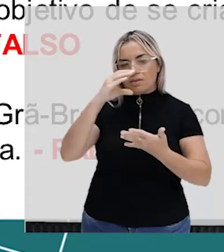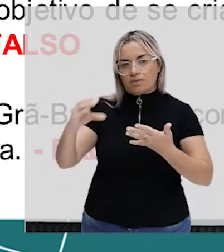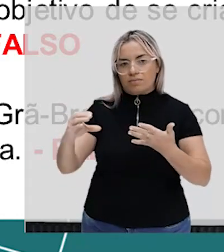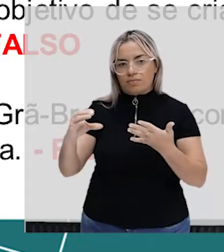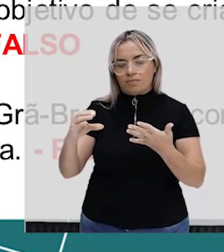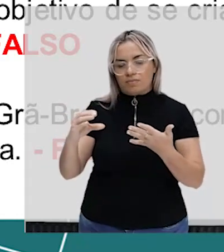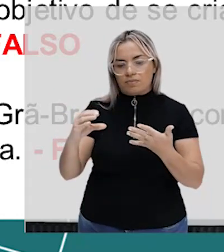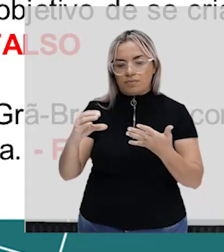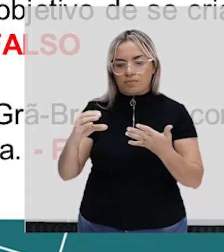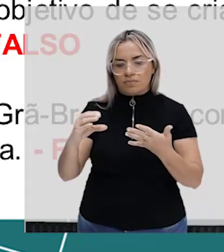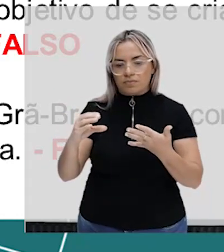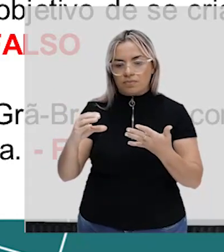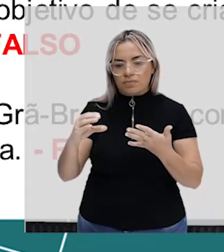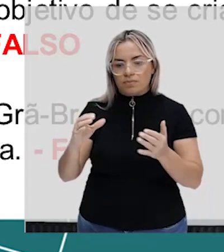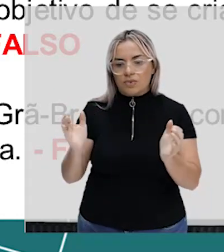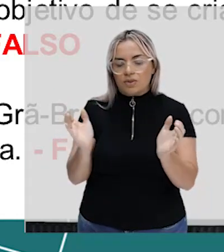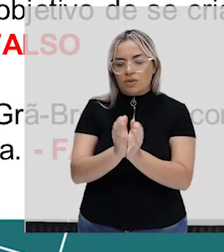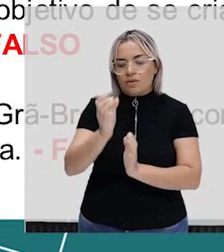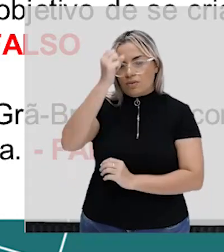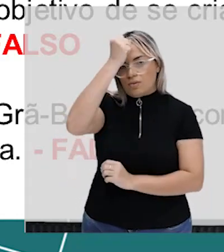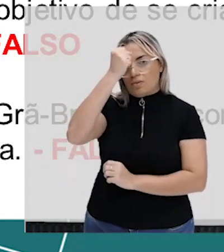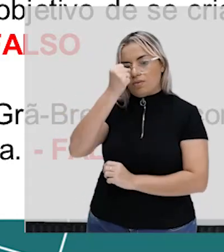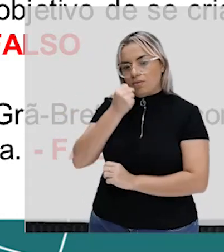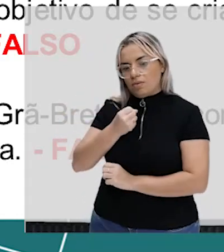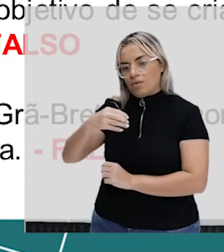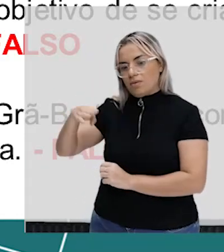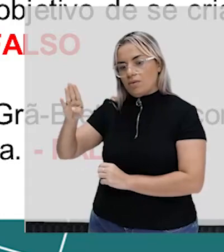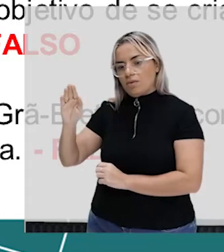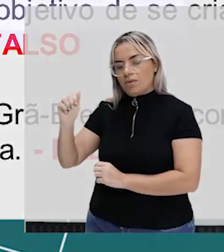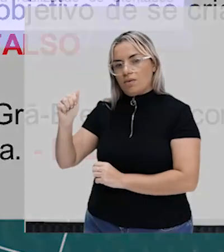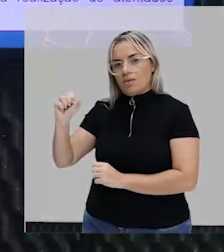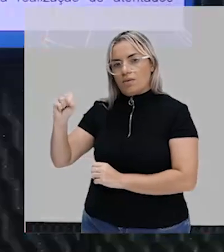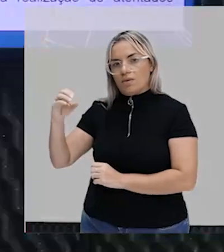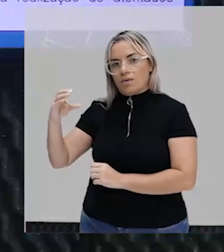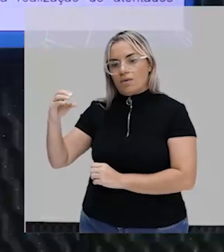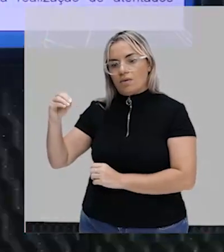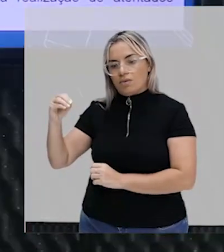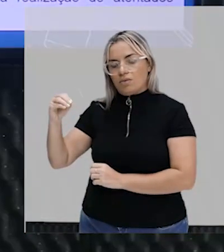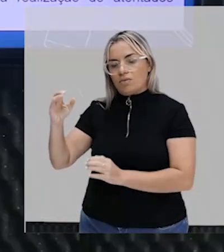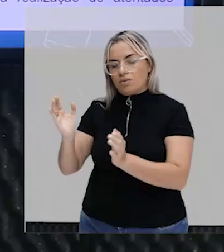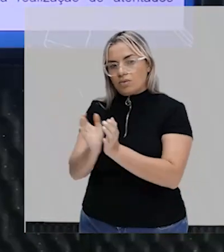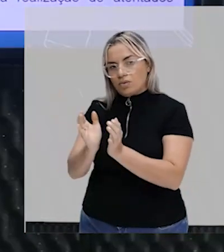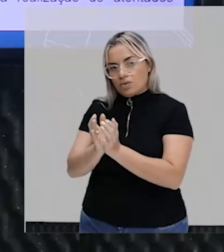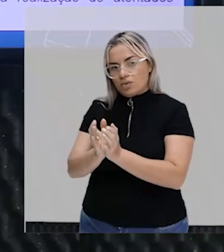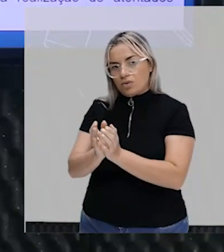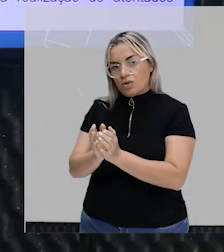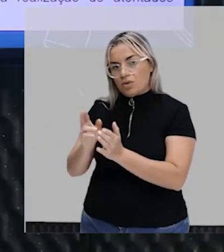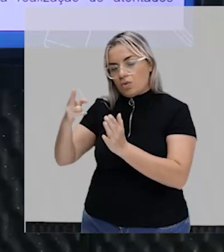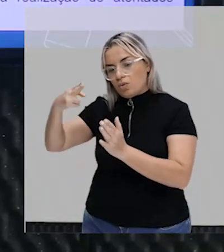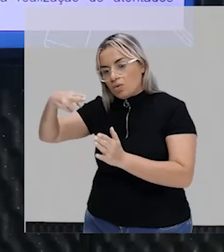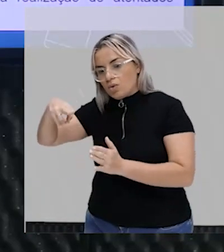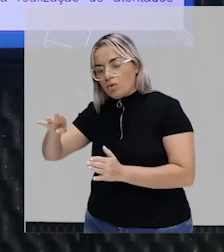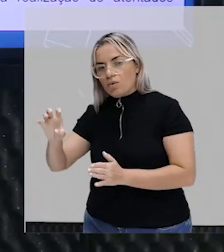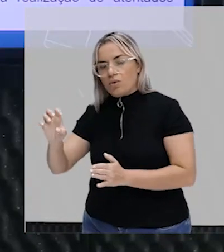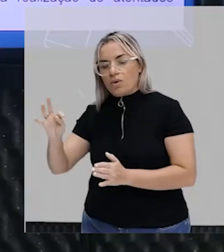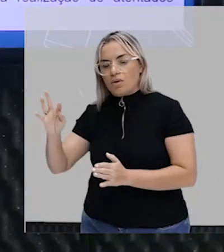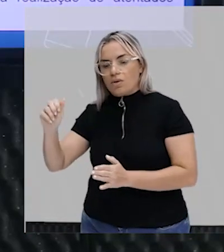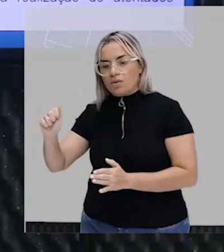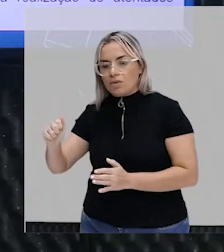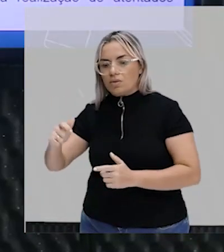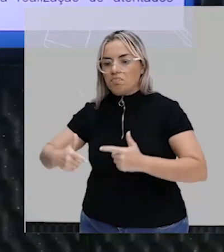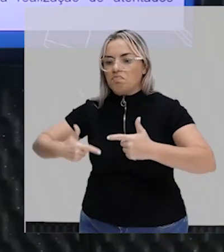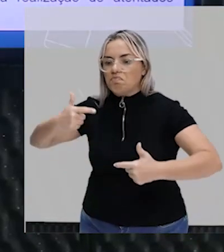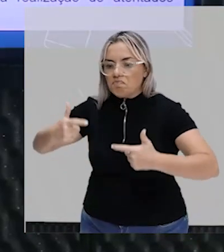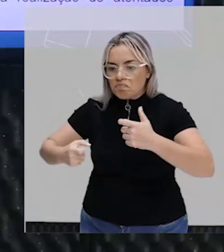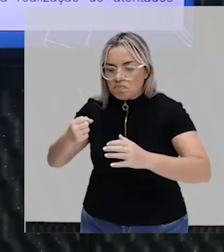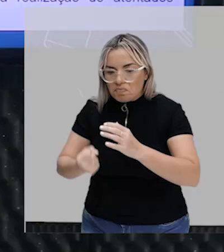Letra C. O grupo terrorista basco ETA, tá muito famoso, diga-se de passagem. Apesar de lutar pela